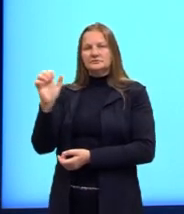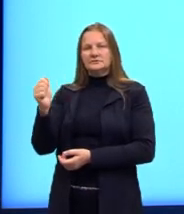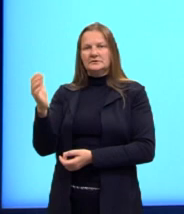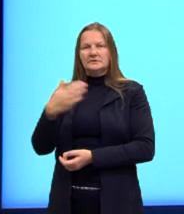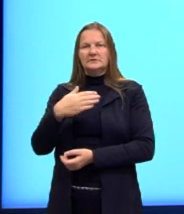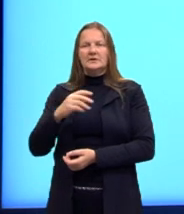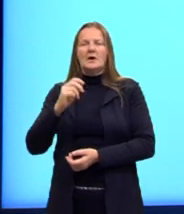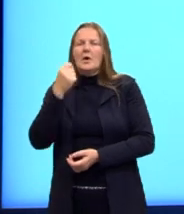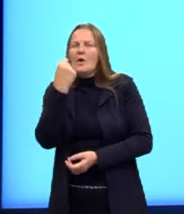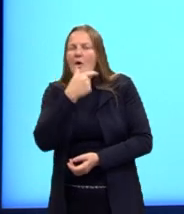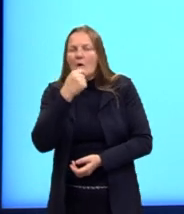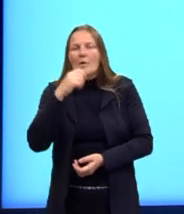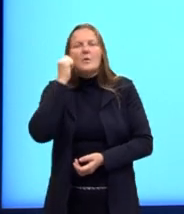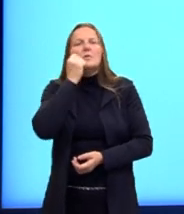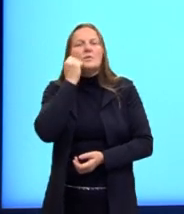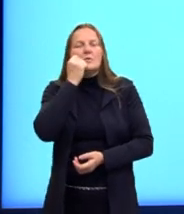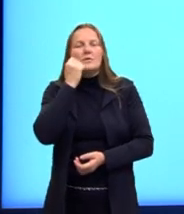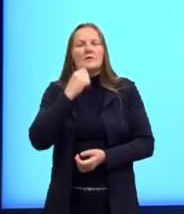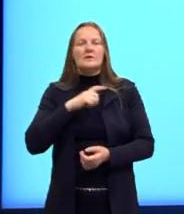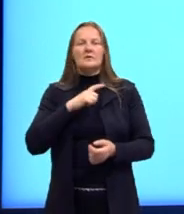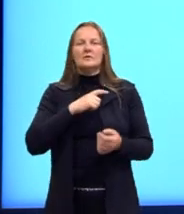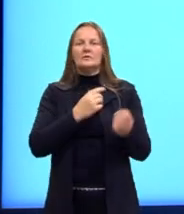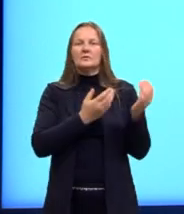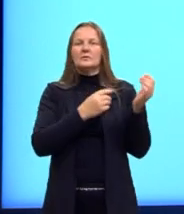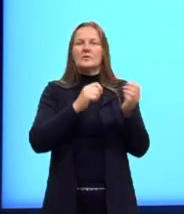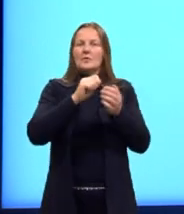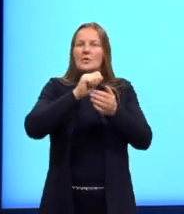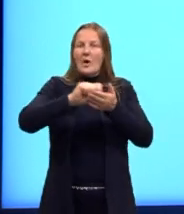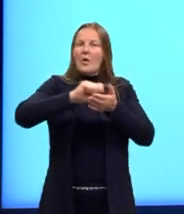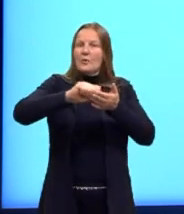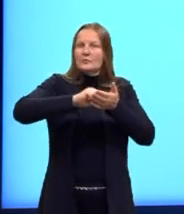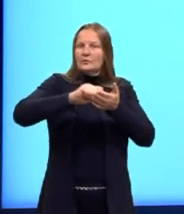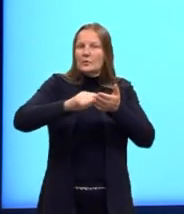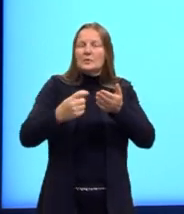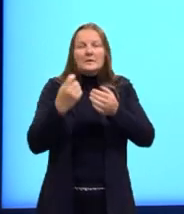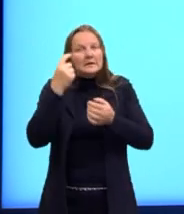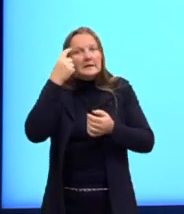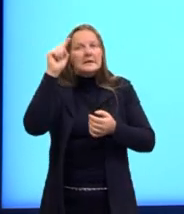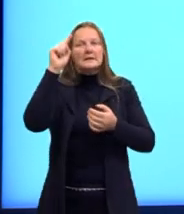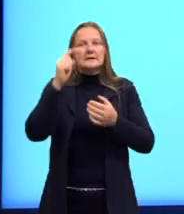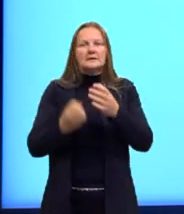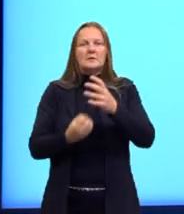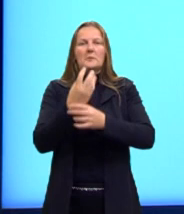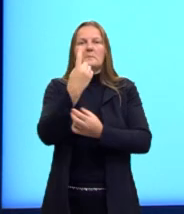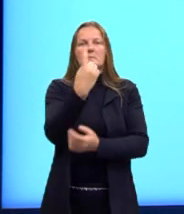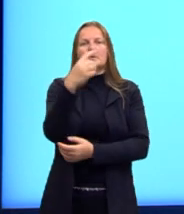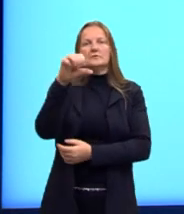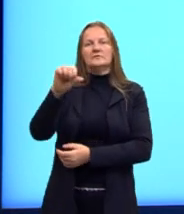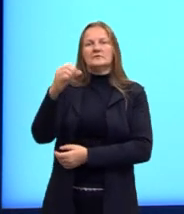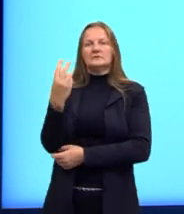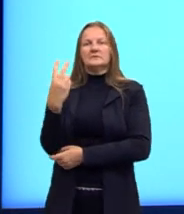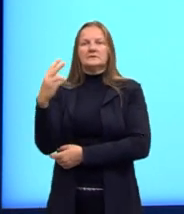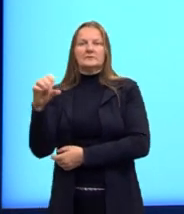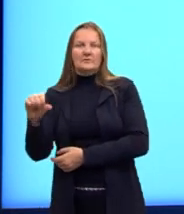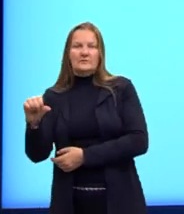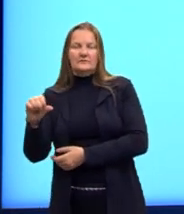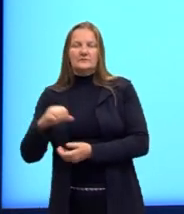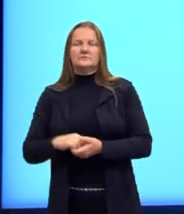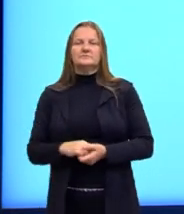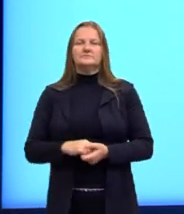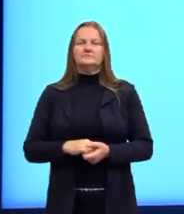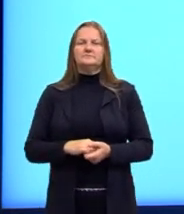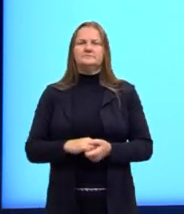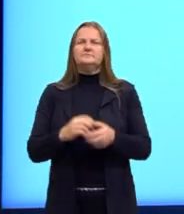do autor André betron Breton desculpa lançado em 1939 então